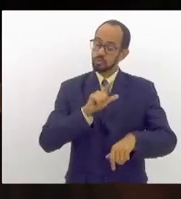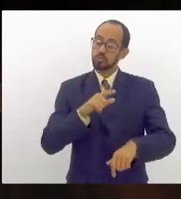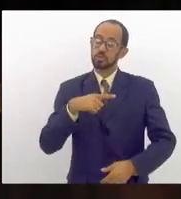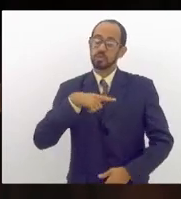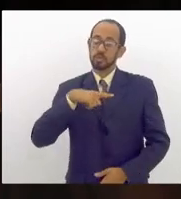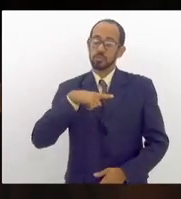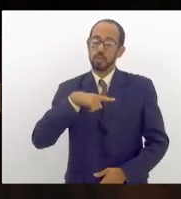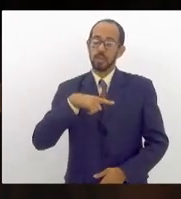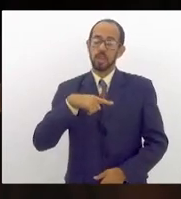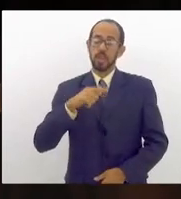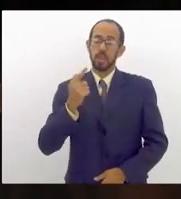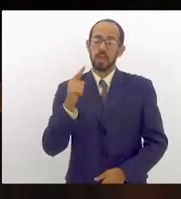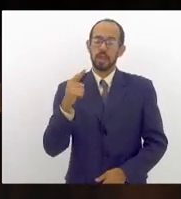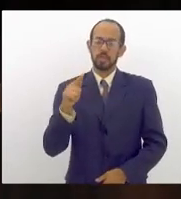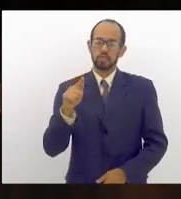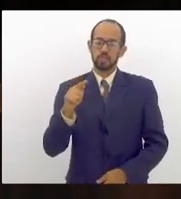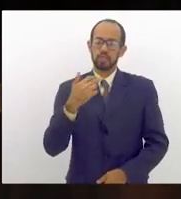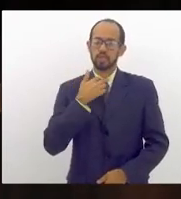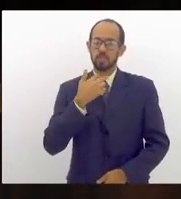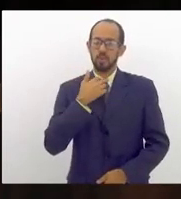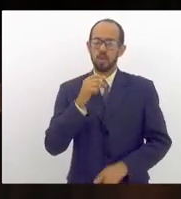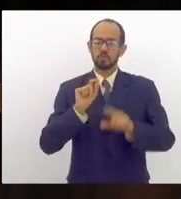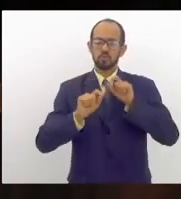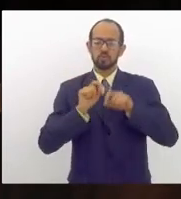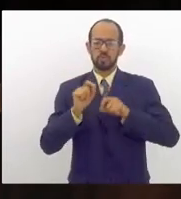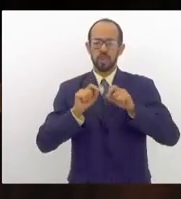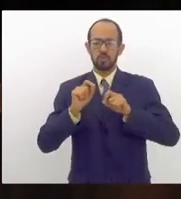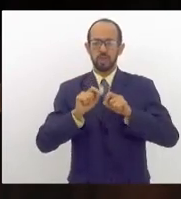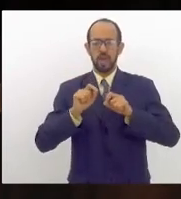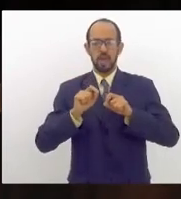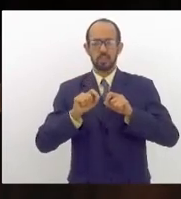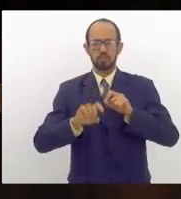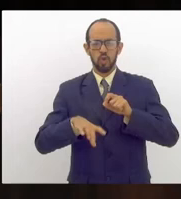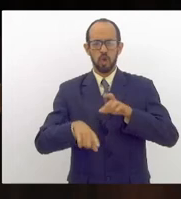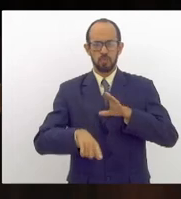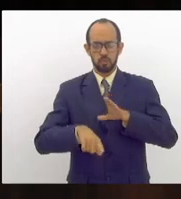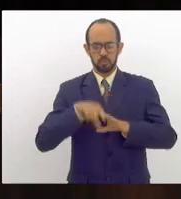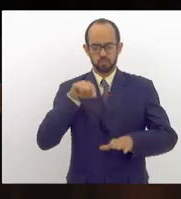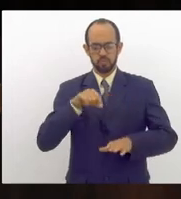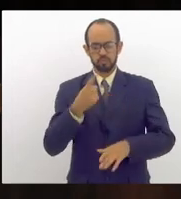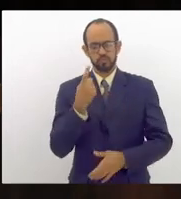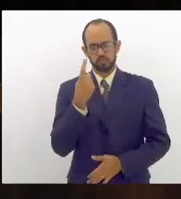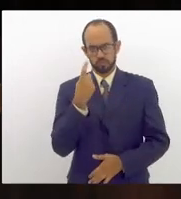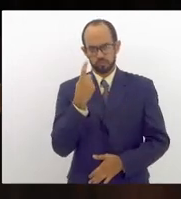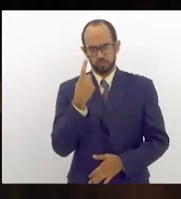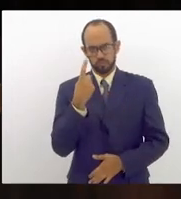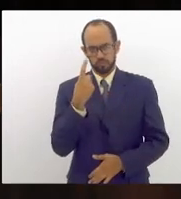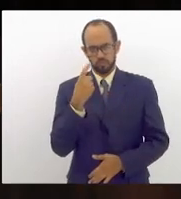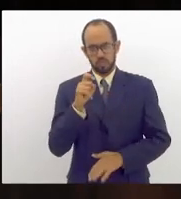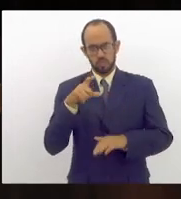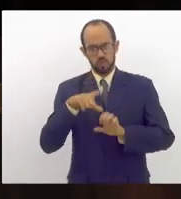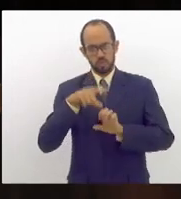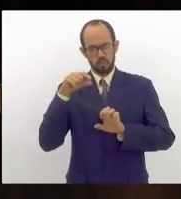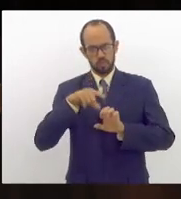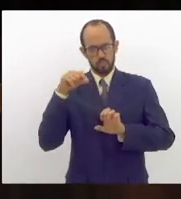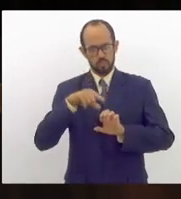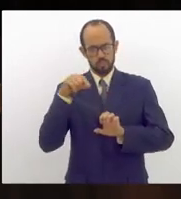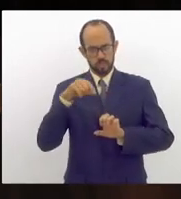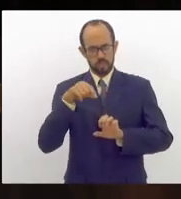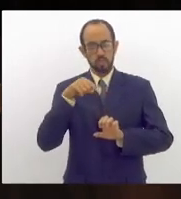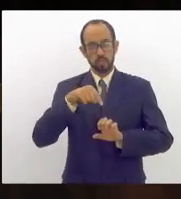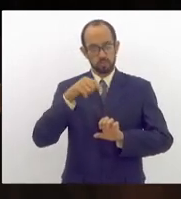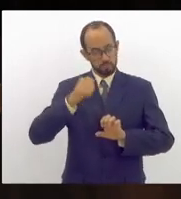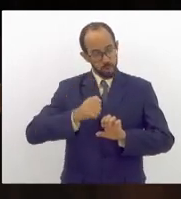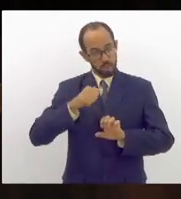ele não pode ficar a mercê de uma única opção o empreendedorismo Ele Pode Ele Pode ser